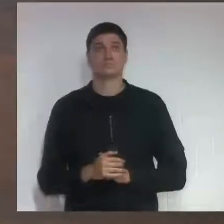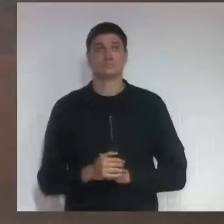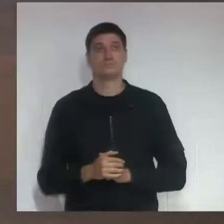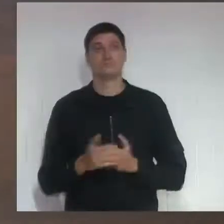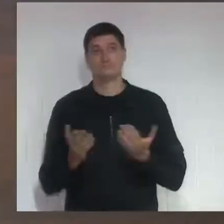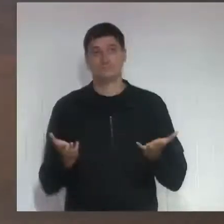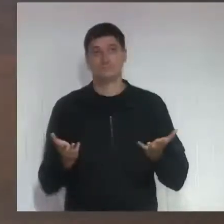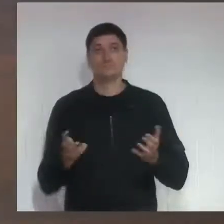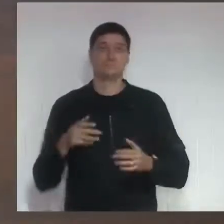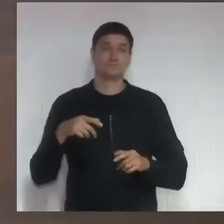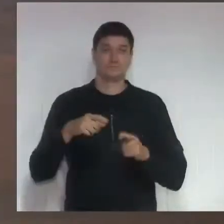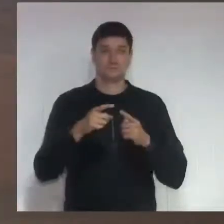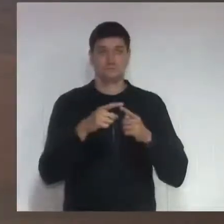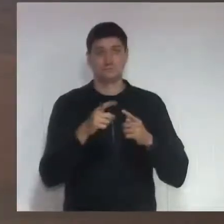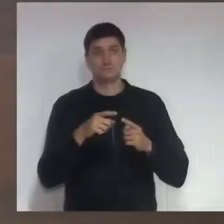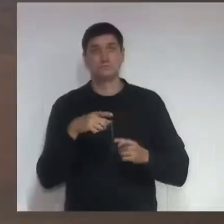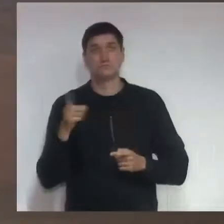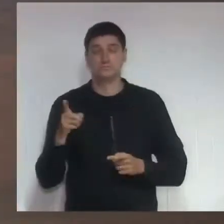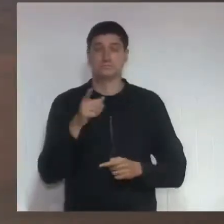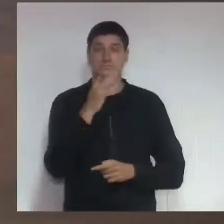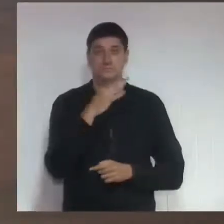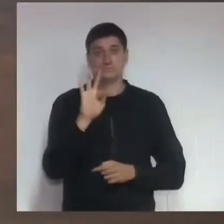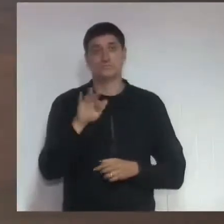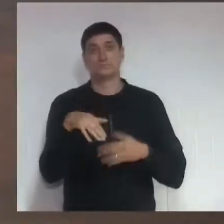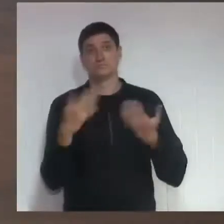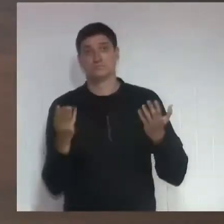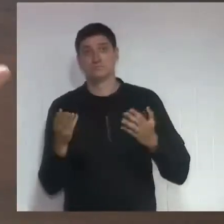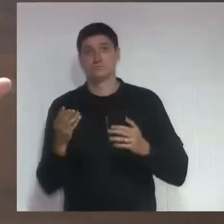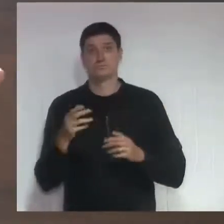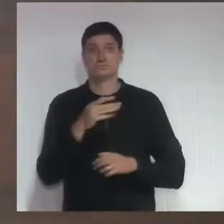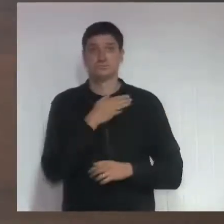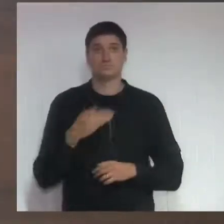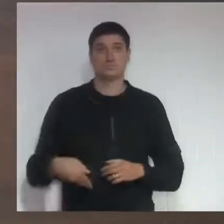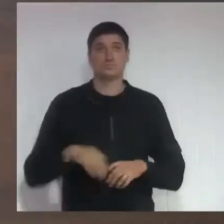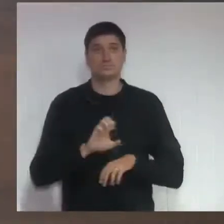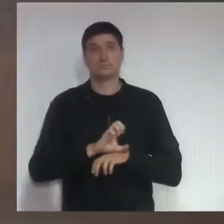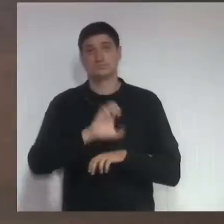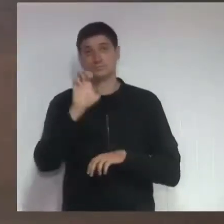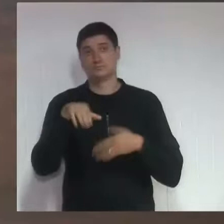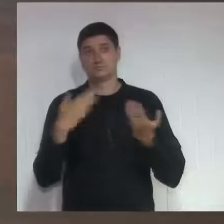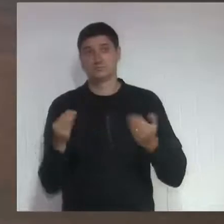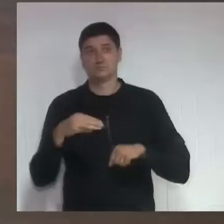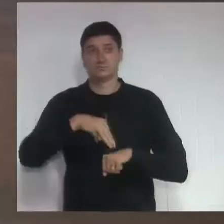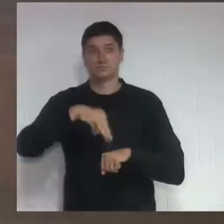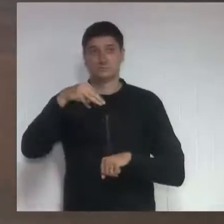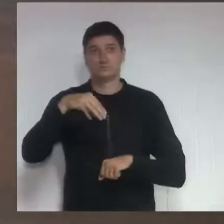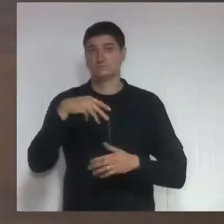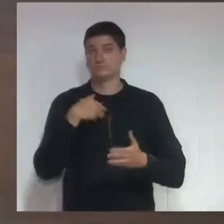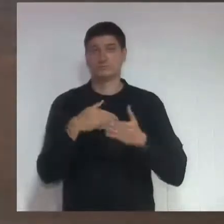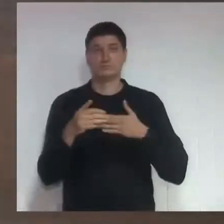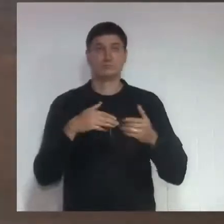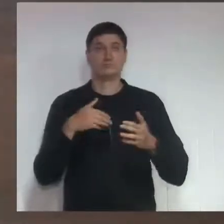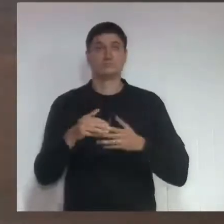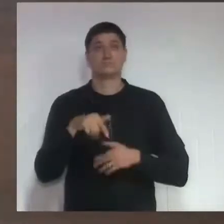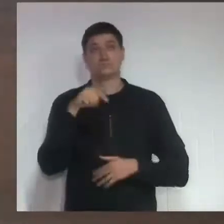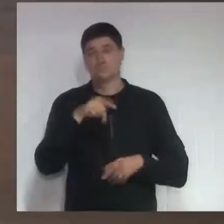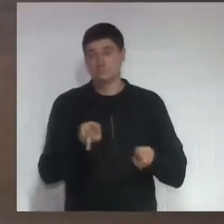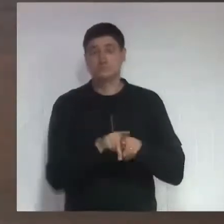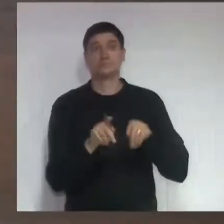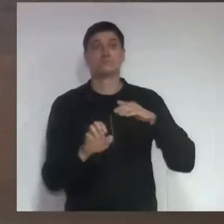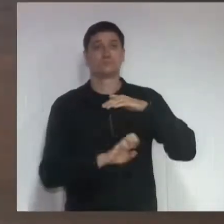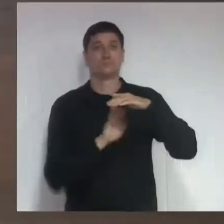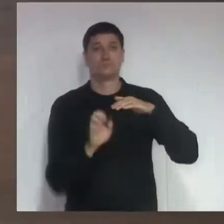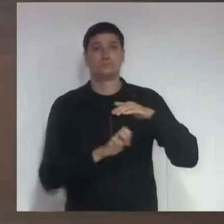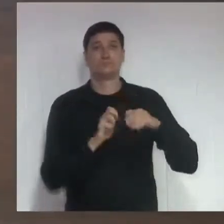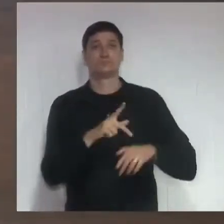é, claro, dos poderes, seja ele federal, governamental, estadual, não é? E municipal, assim como as empresas